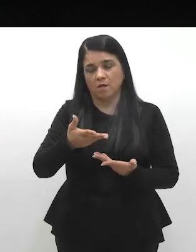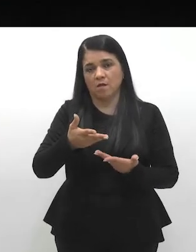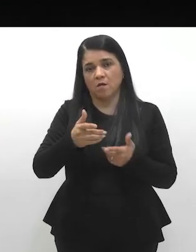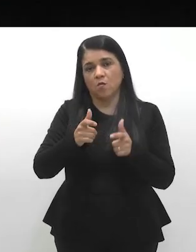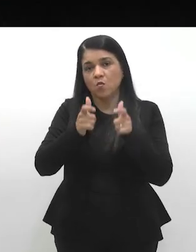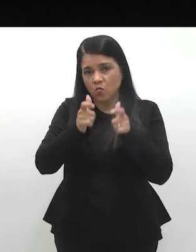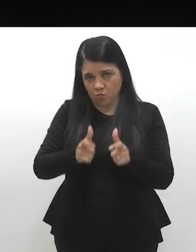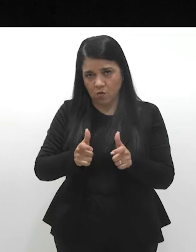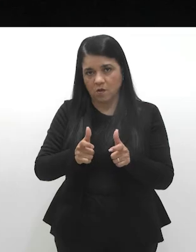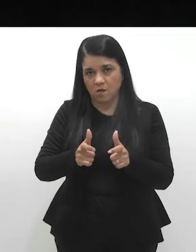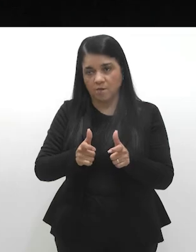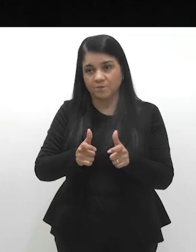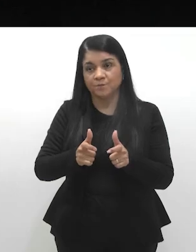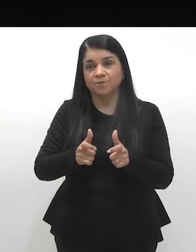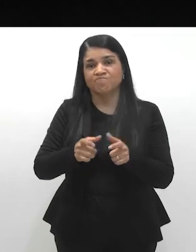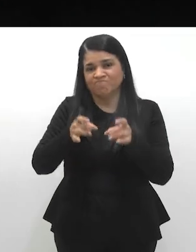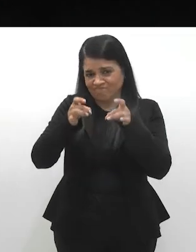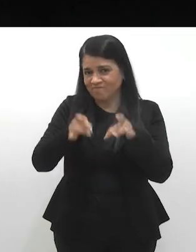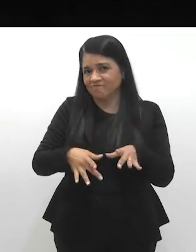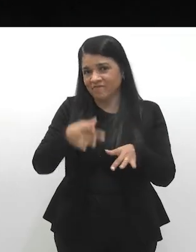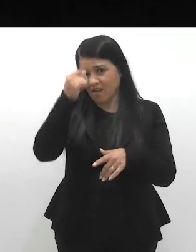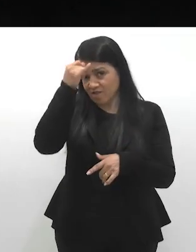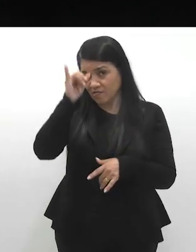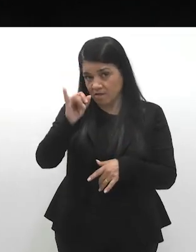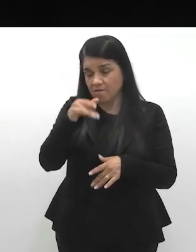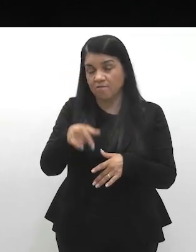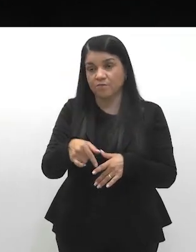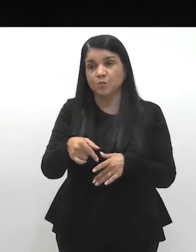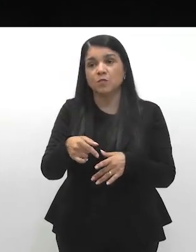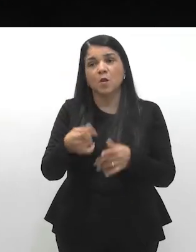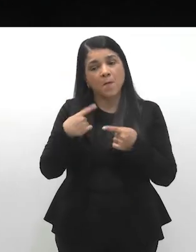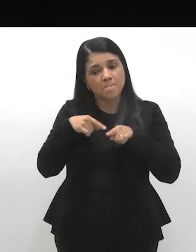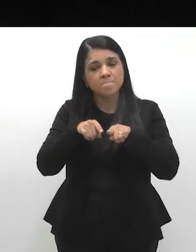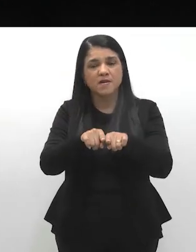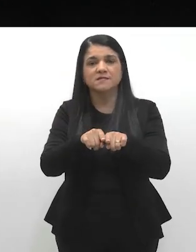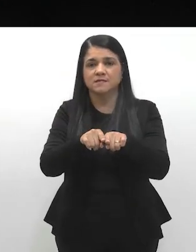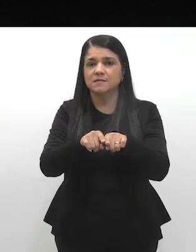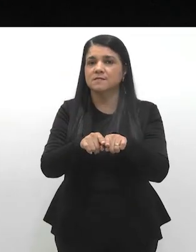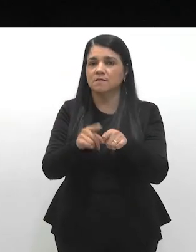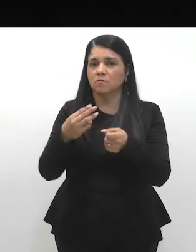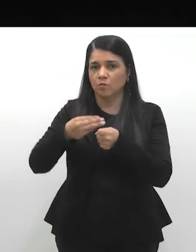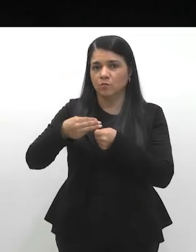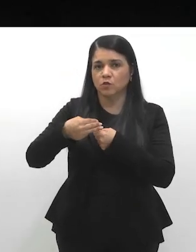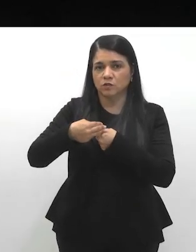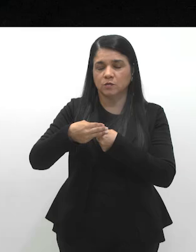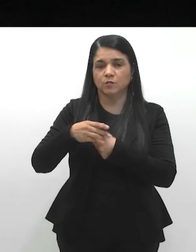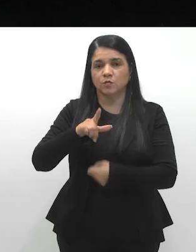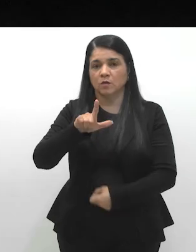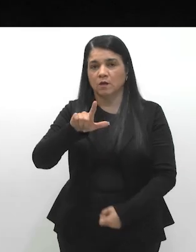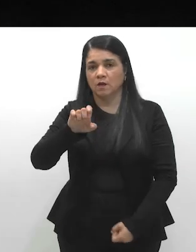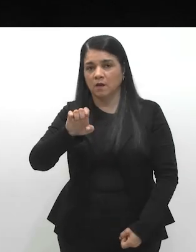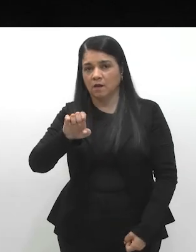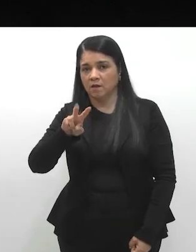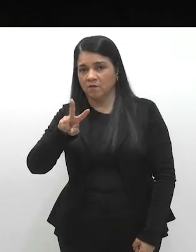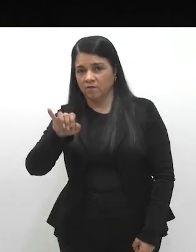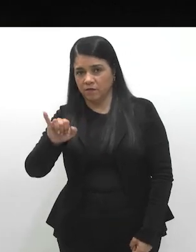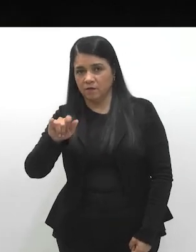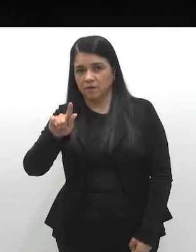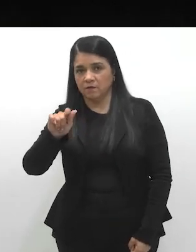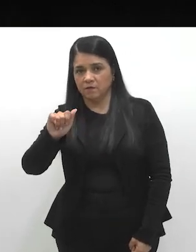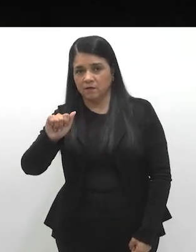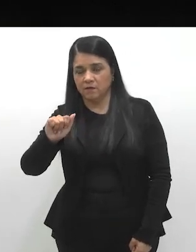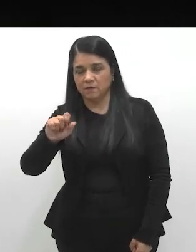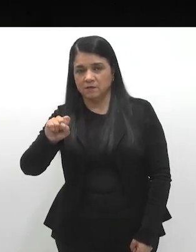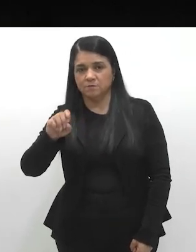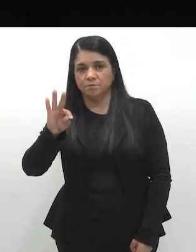esse trabalho está começando a desenvolver com uma parceria bastante interessante com o município de Levi Gasparian. No campus de